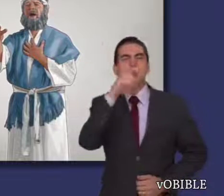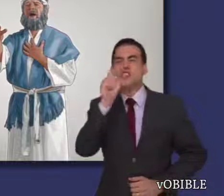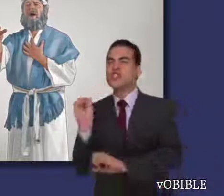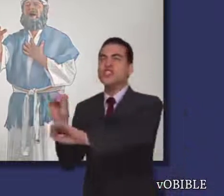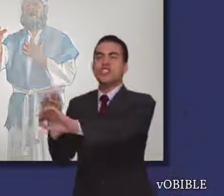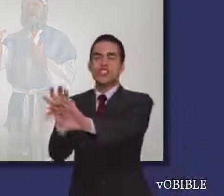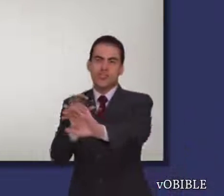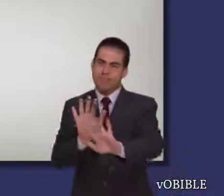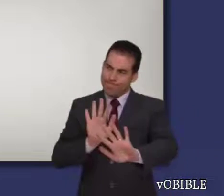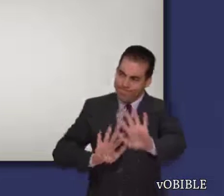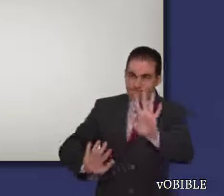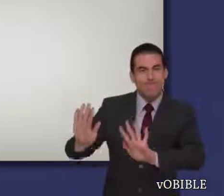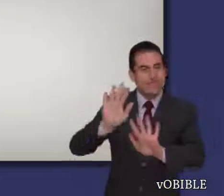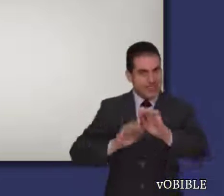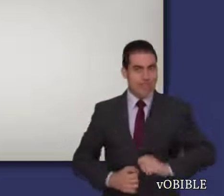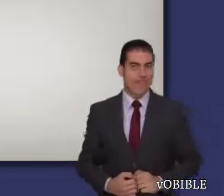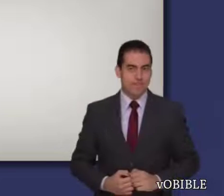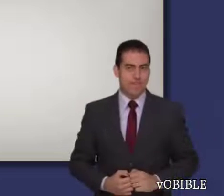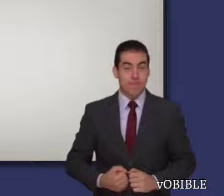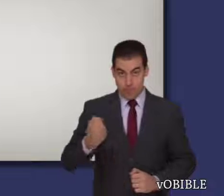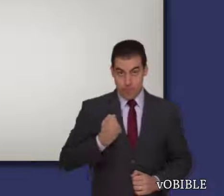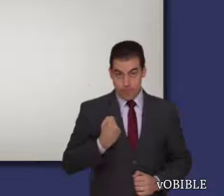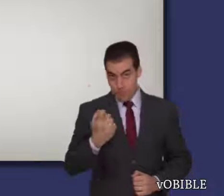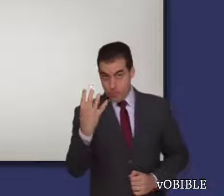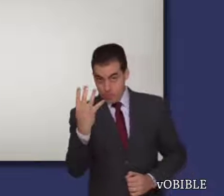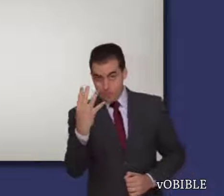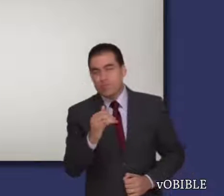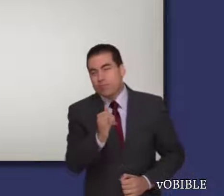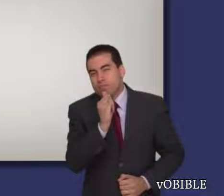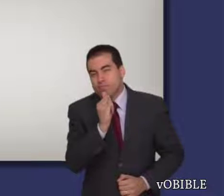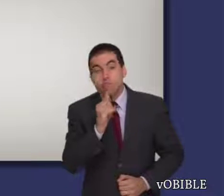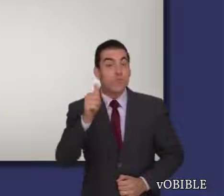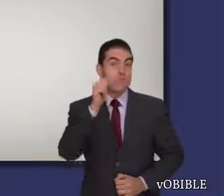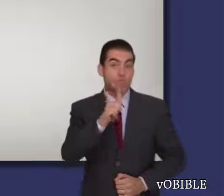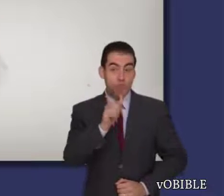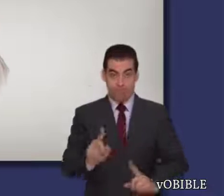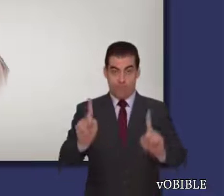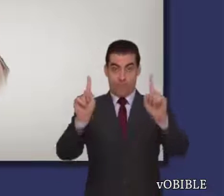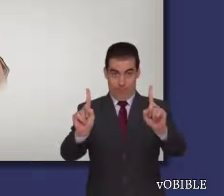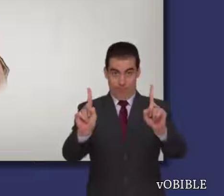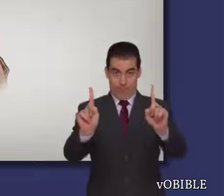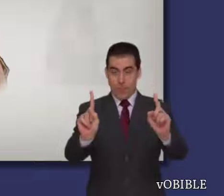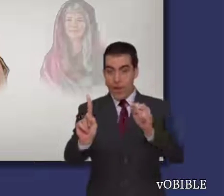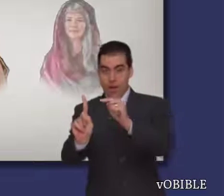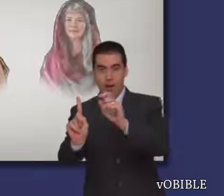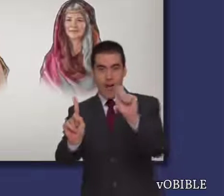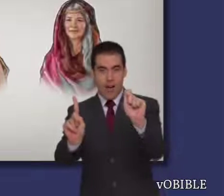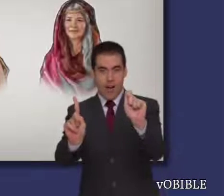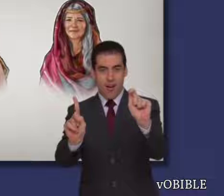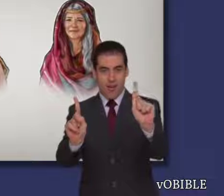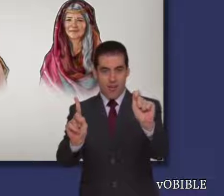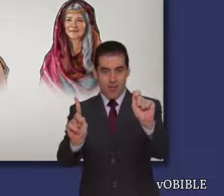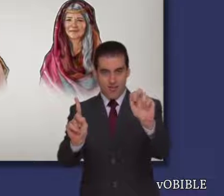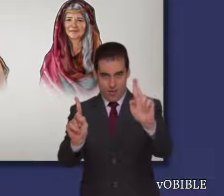por homens. No capítulo 4, Paulo fala de um drama simbólico, usando como exemplo Agar e Sara,